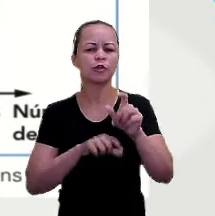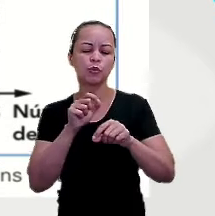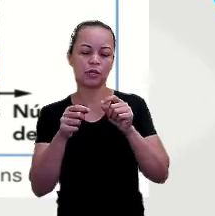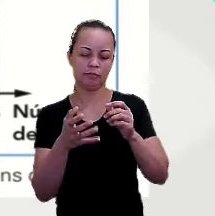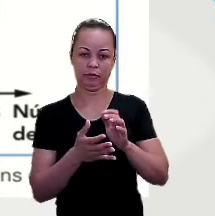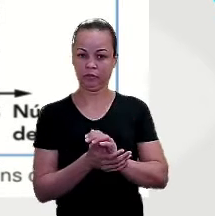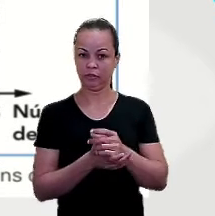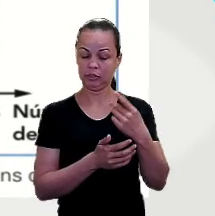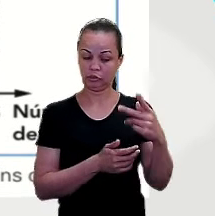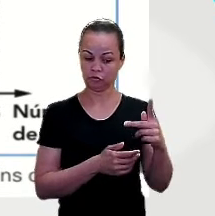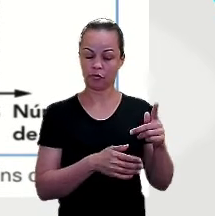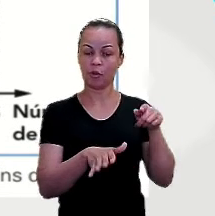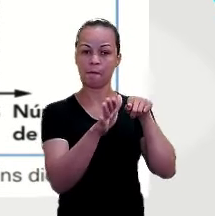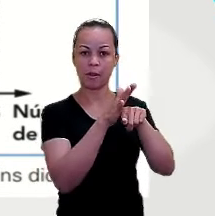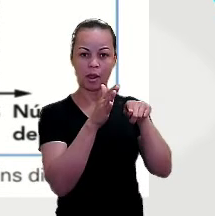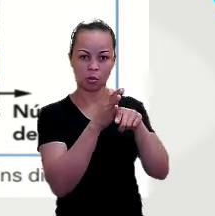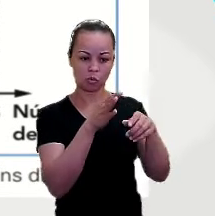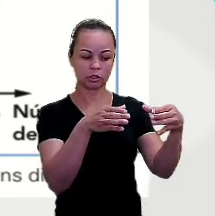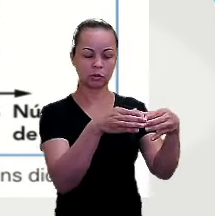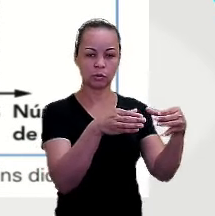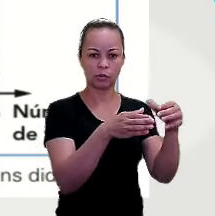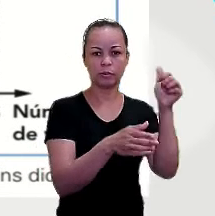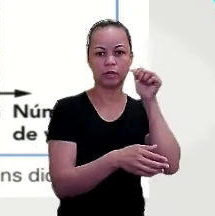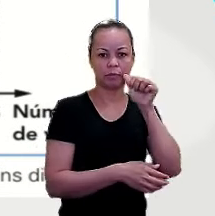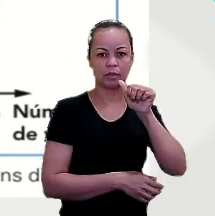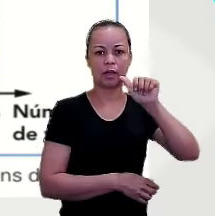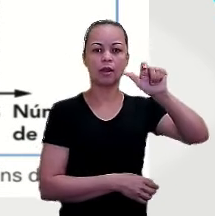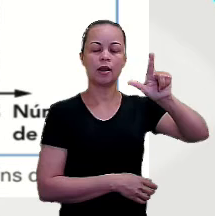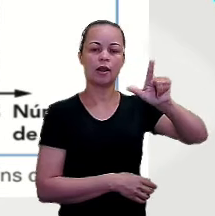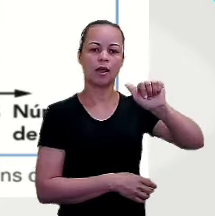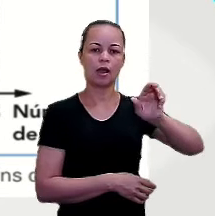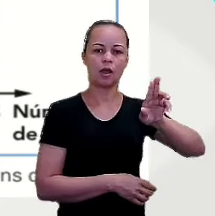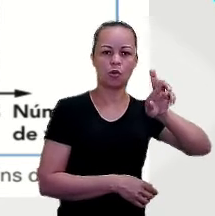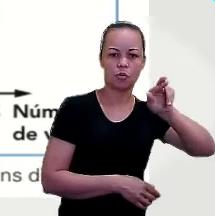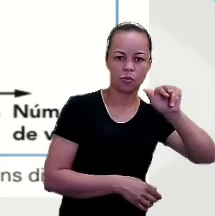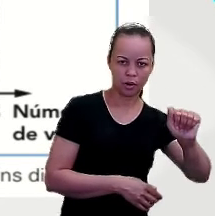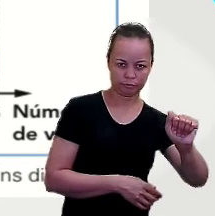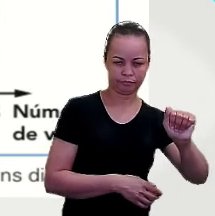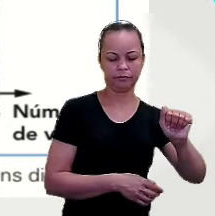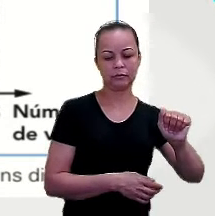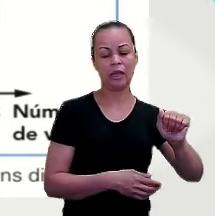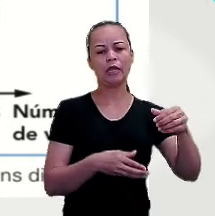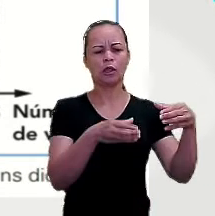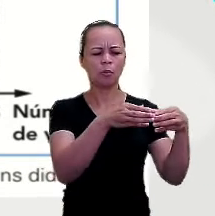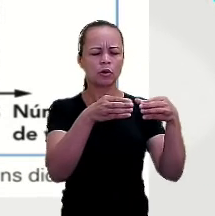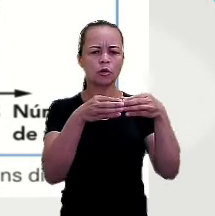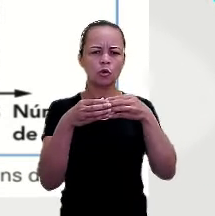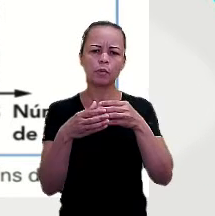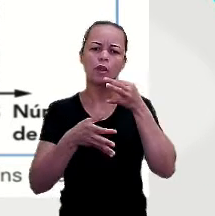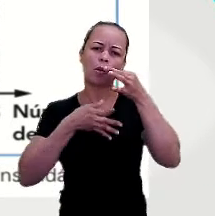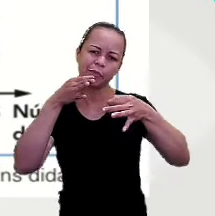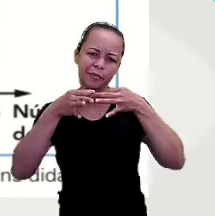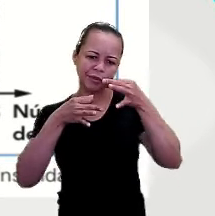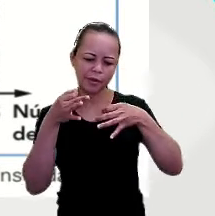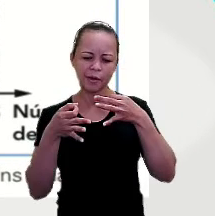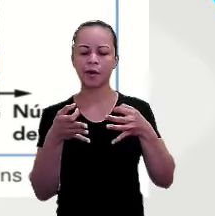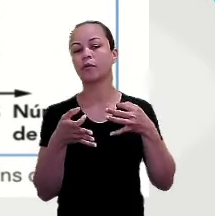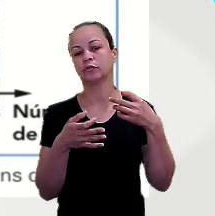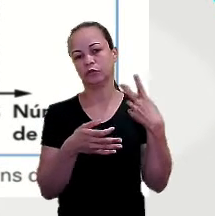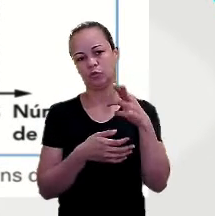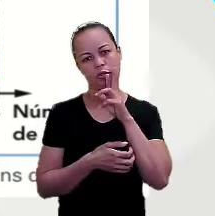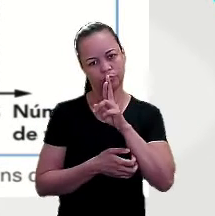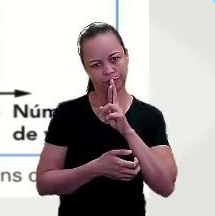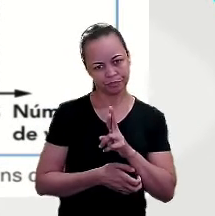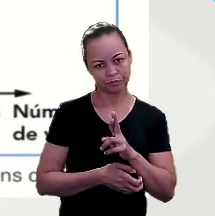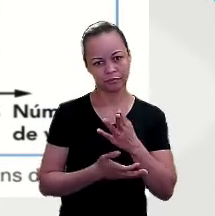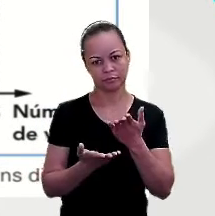da turminha de Laura. E aí as crianças, né, da turma, cada um deu sua opinião, né, deu a sua